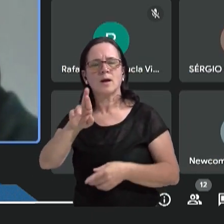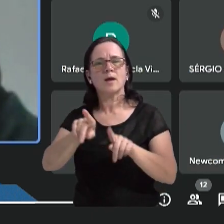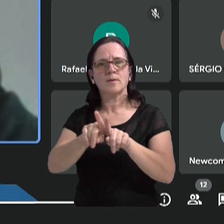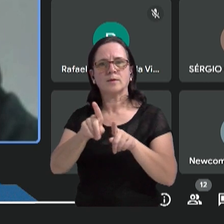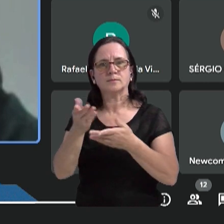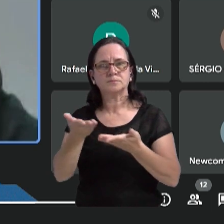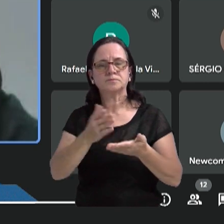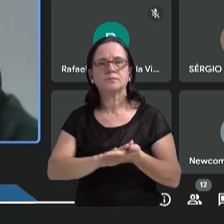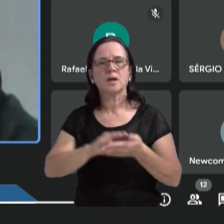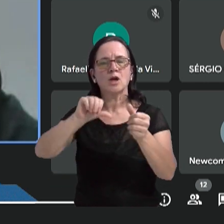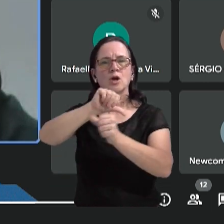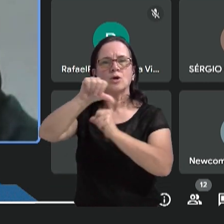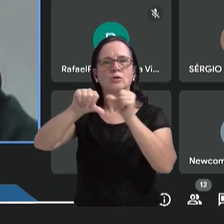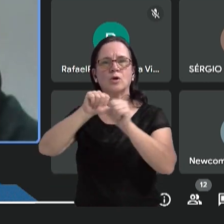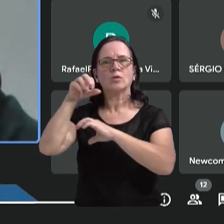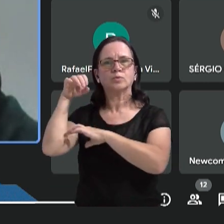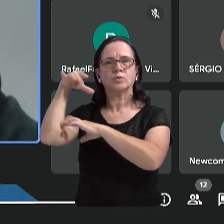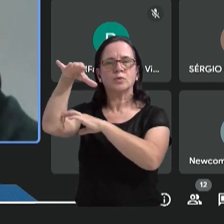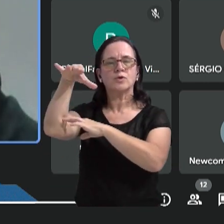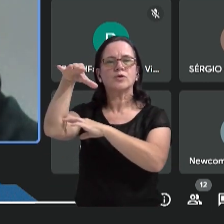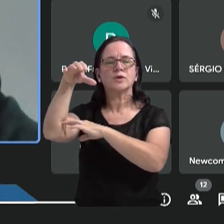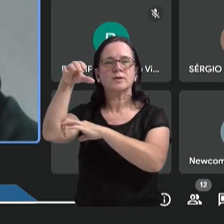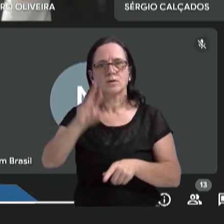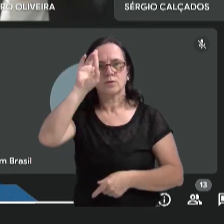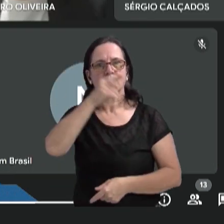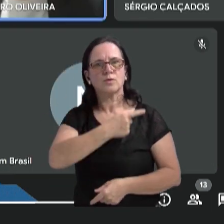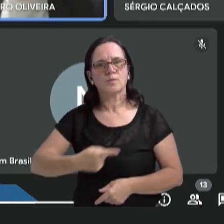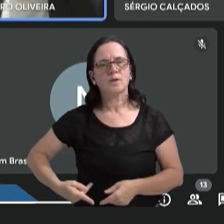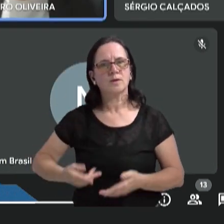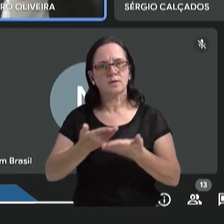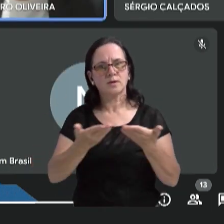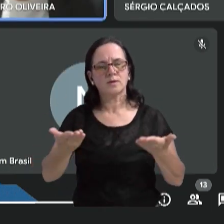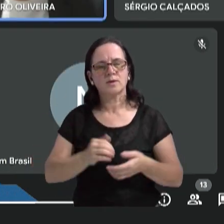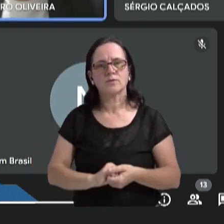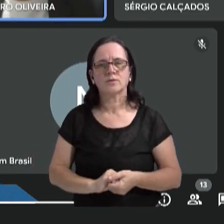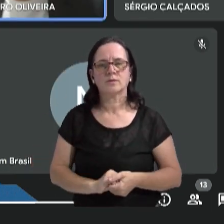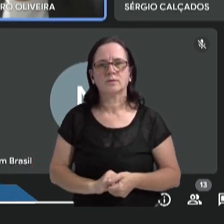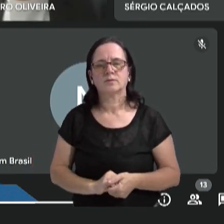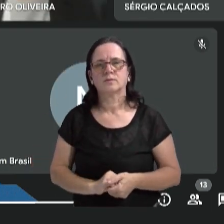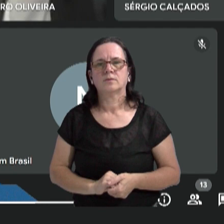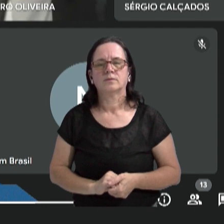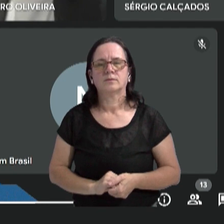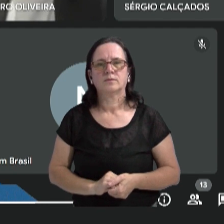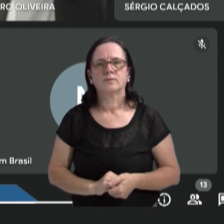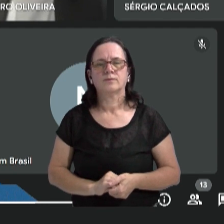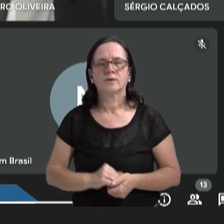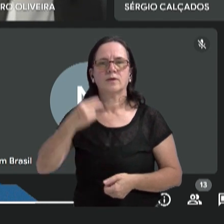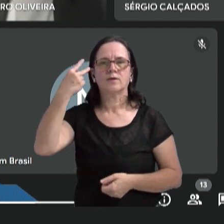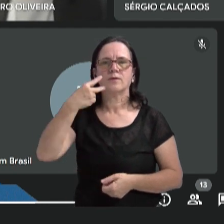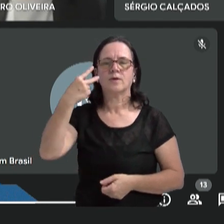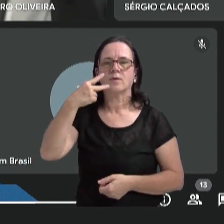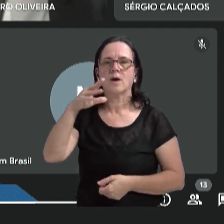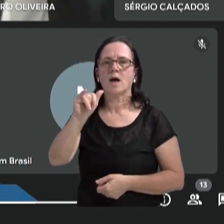lei de número 31/2022 que dispõe sobre o reconhecimento da fibromialgia incapacitante